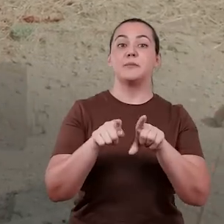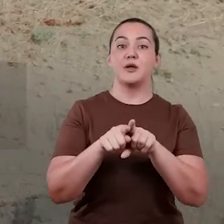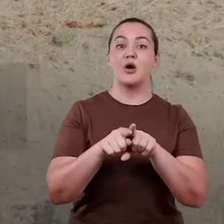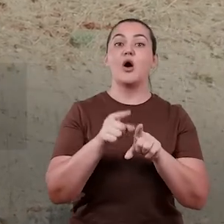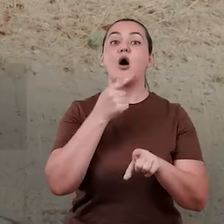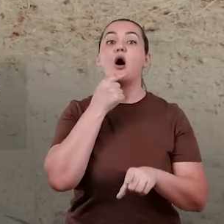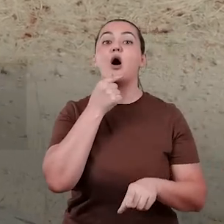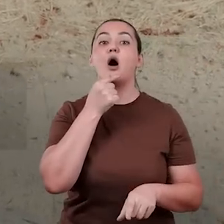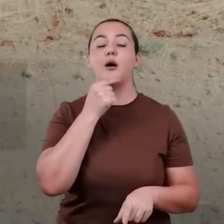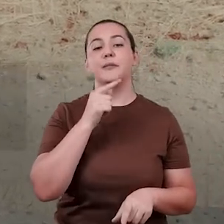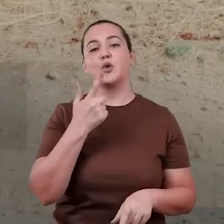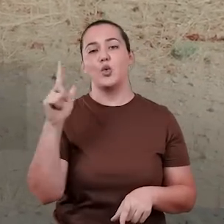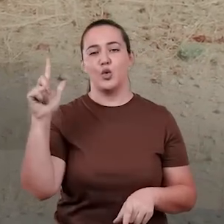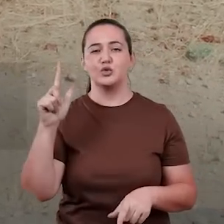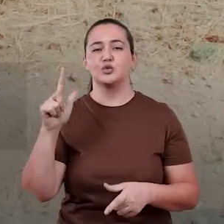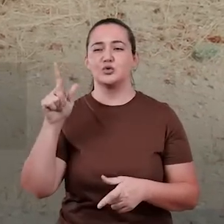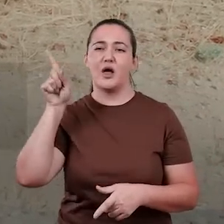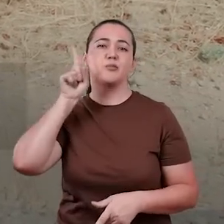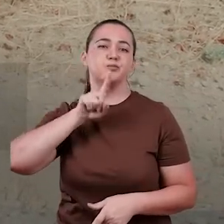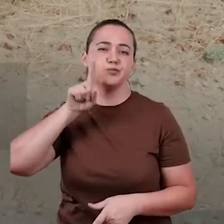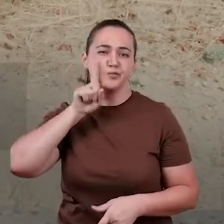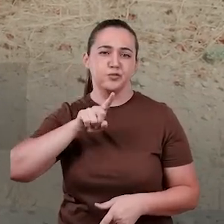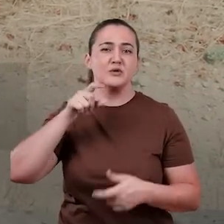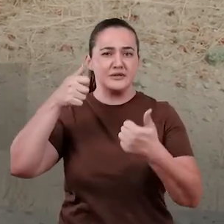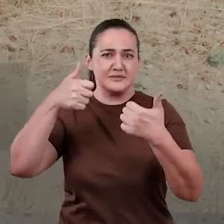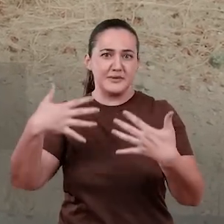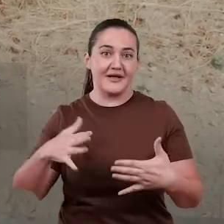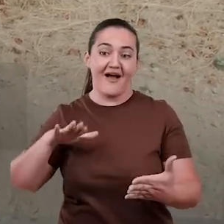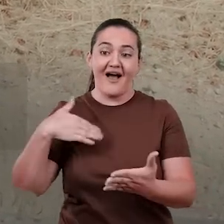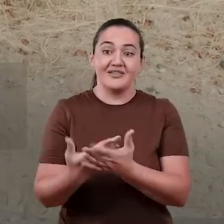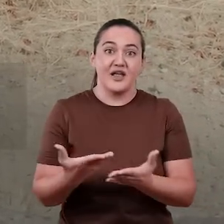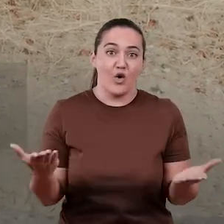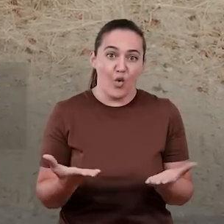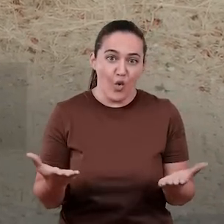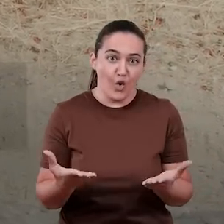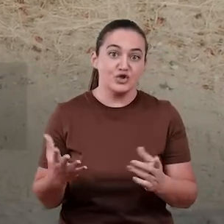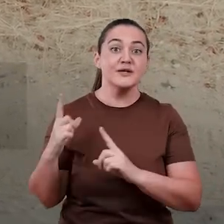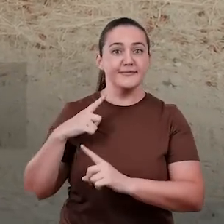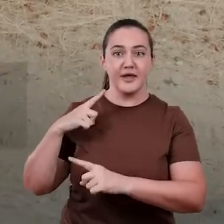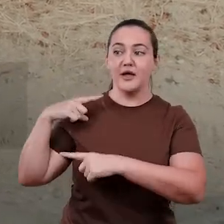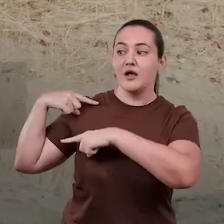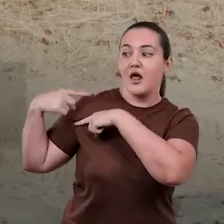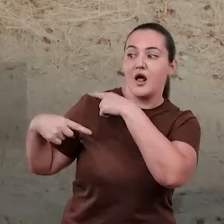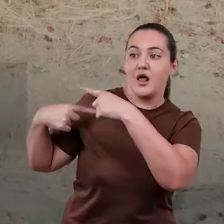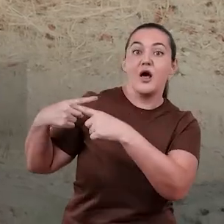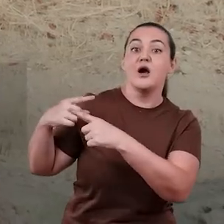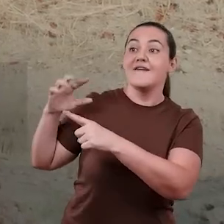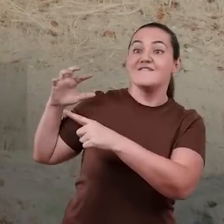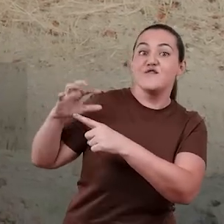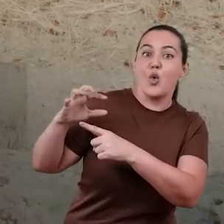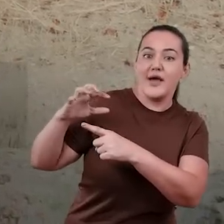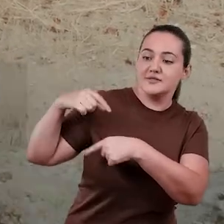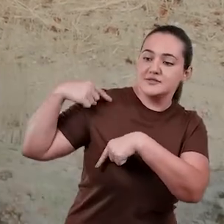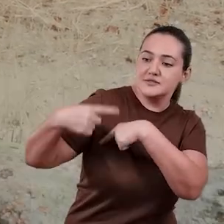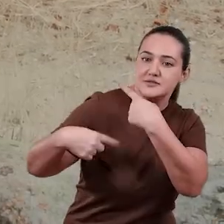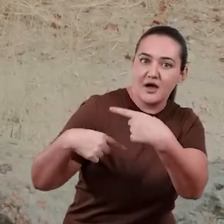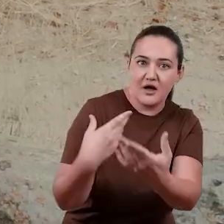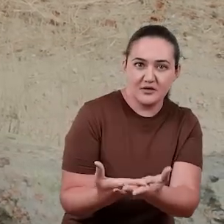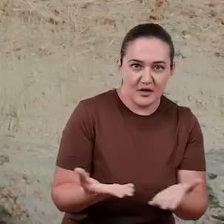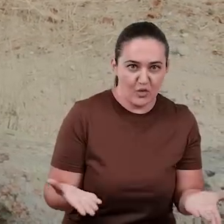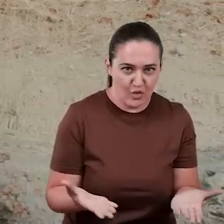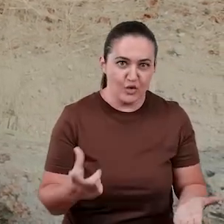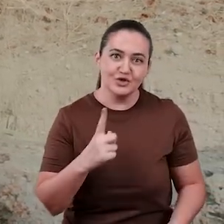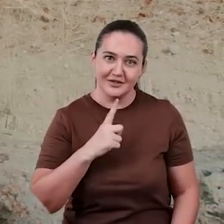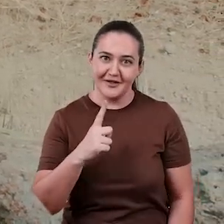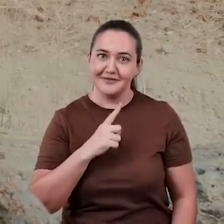é um autor dos Estados Unidos, ele escrevia que até nós hoje pensamos como pensamos porque os gregos pensaram como